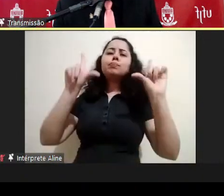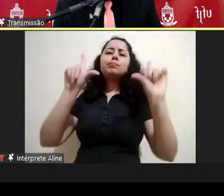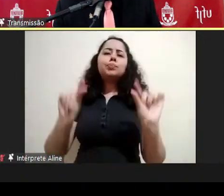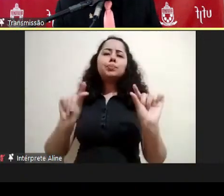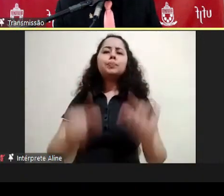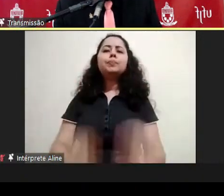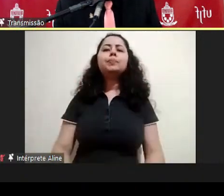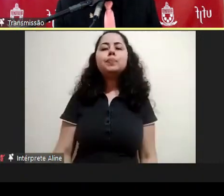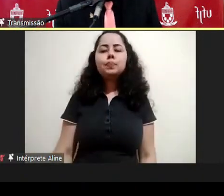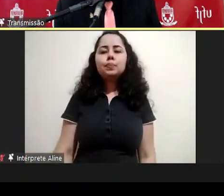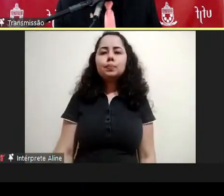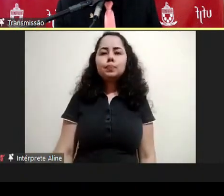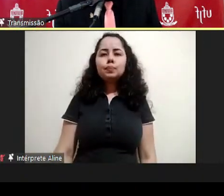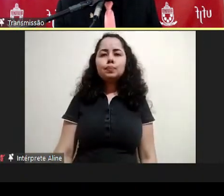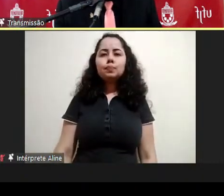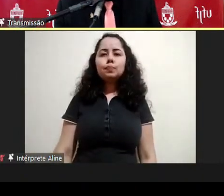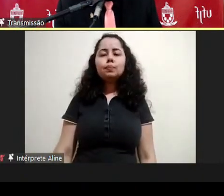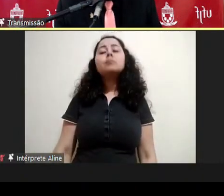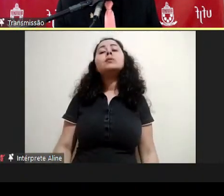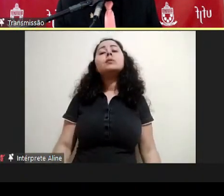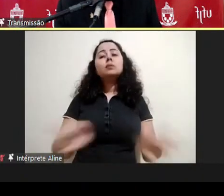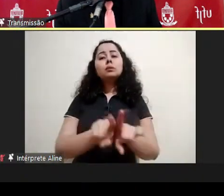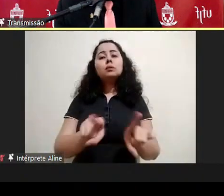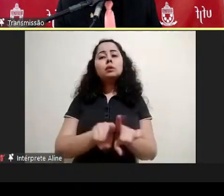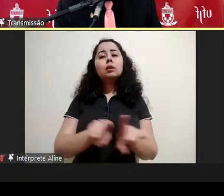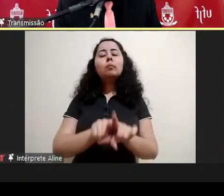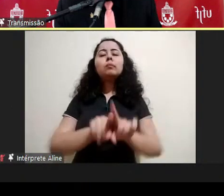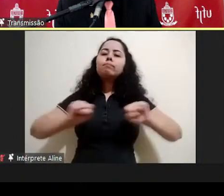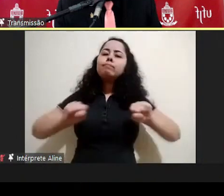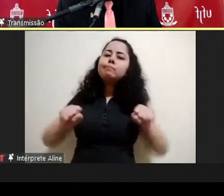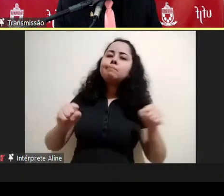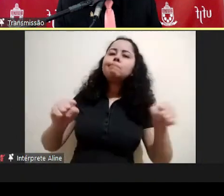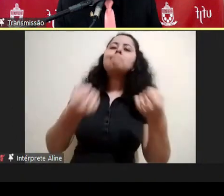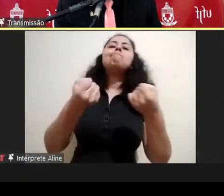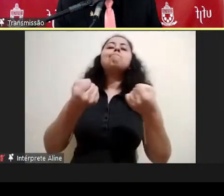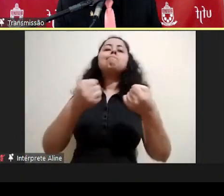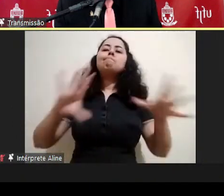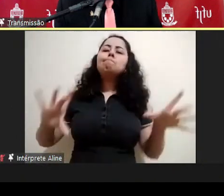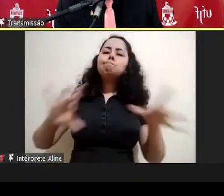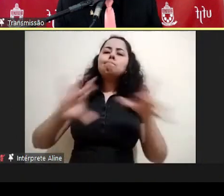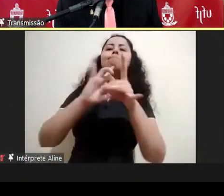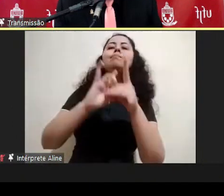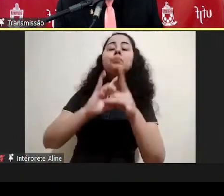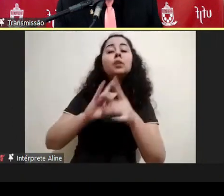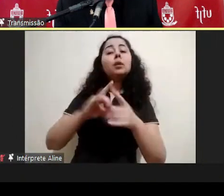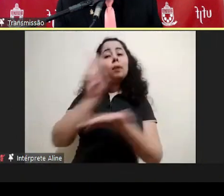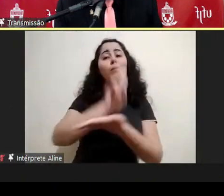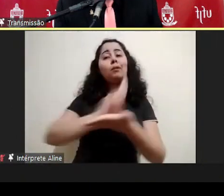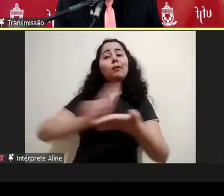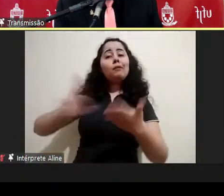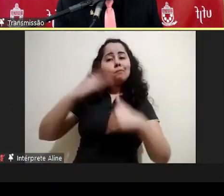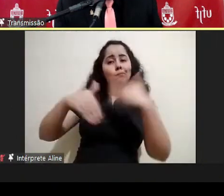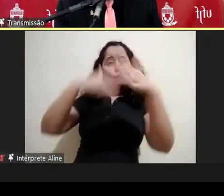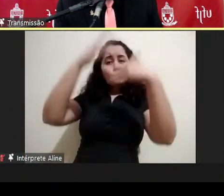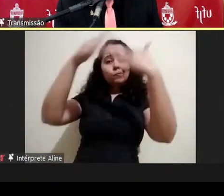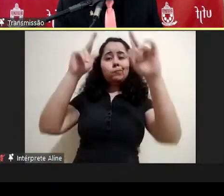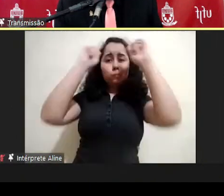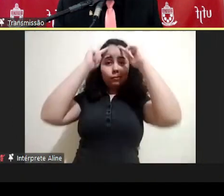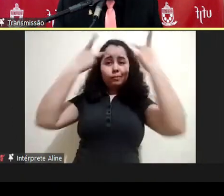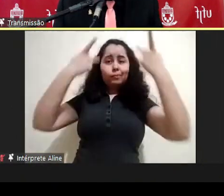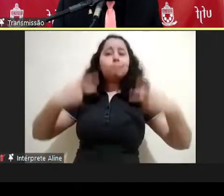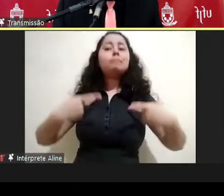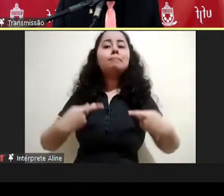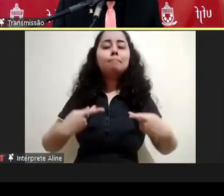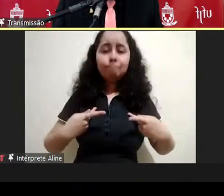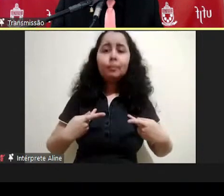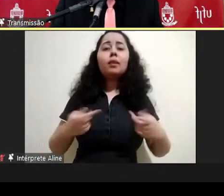A oportunidade de somar esforços na construção de uma universidade transformadora de vidas humanas é o fator que norteia a trajetória